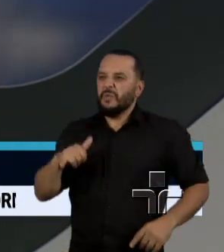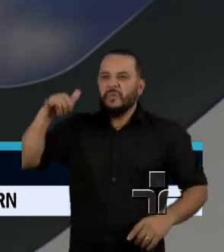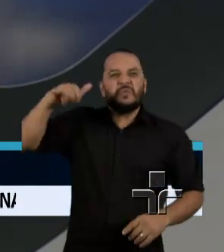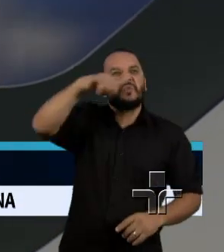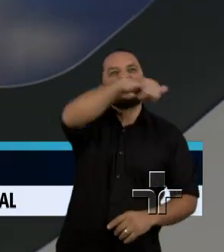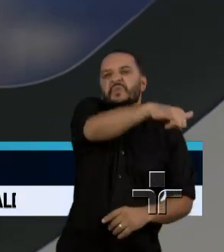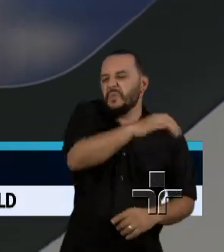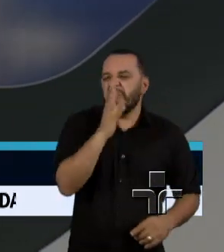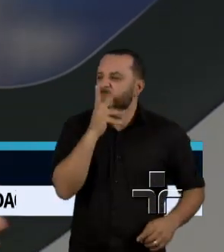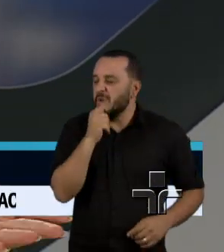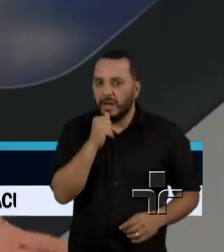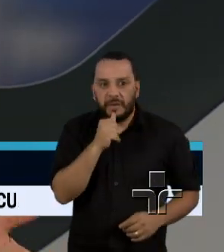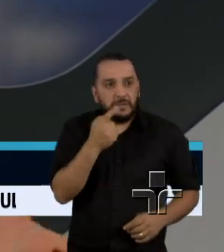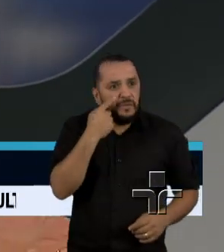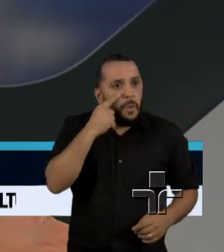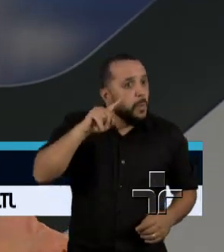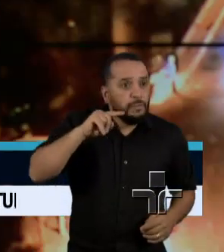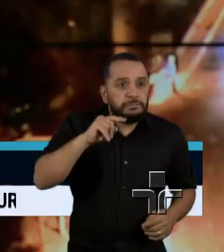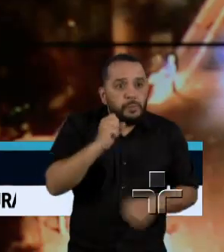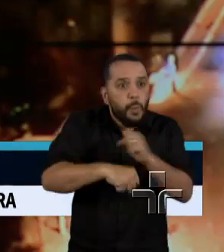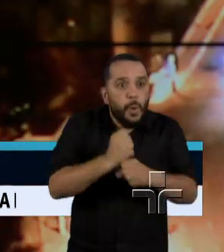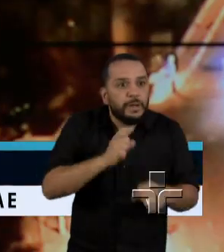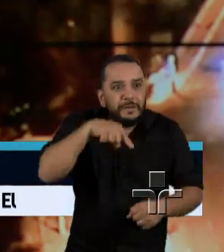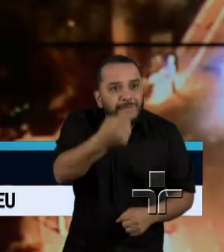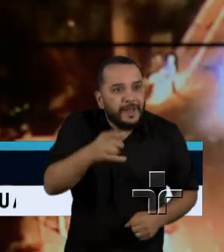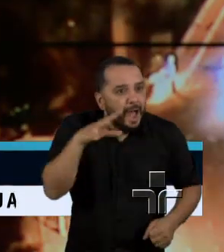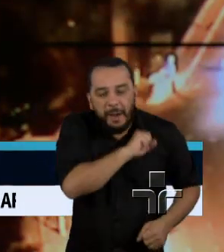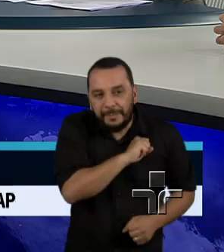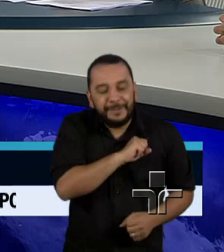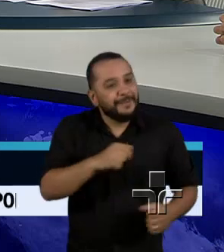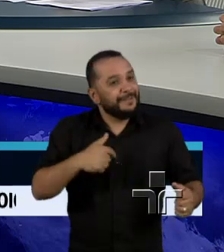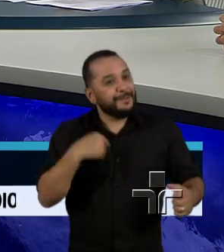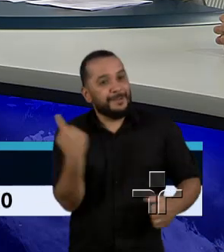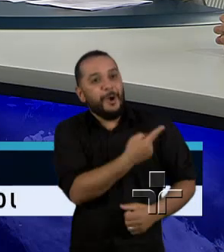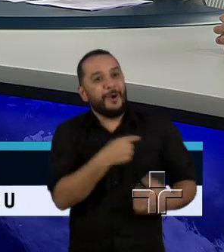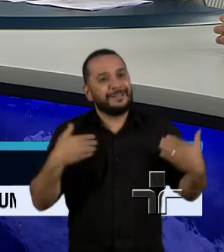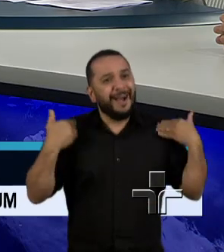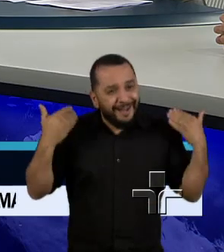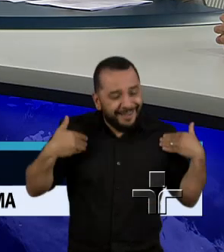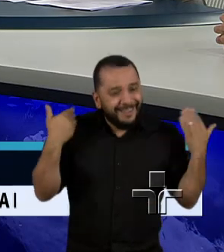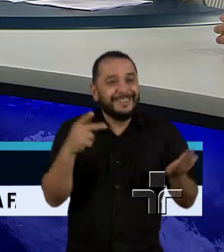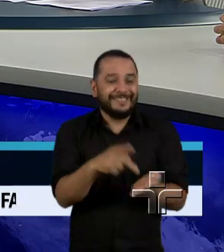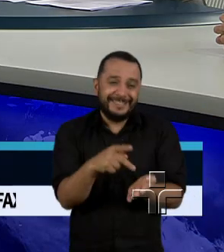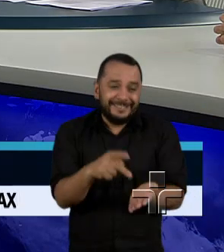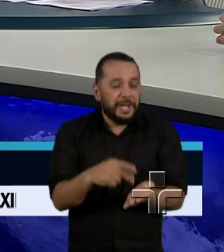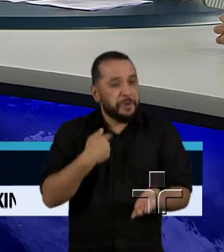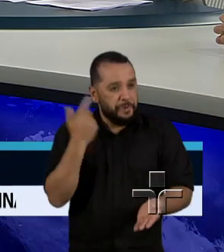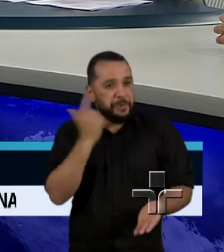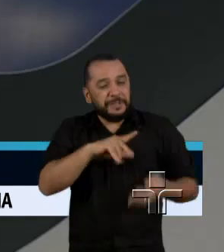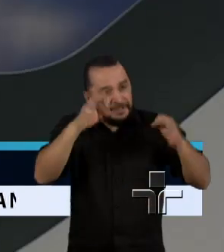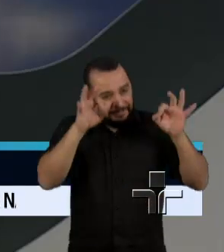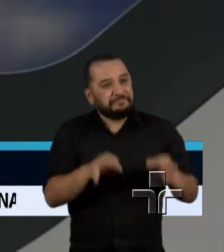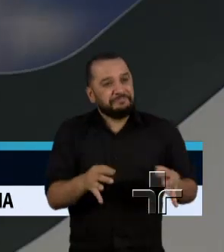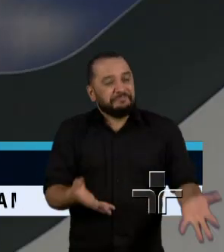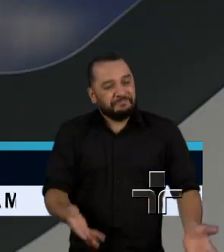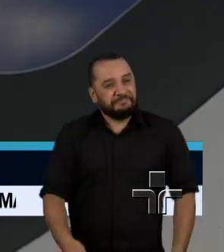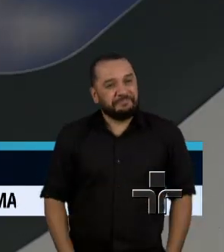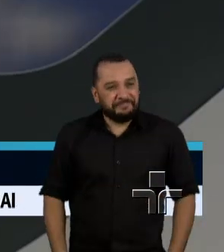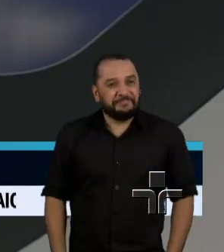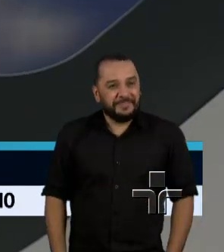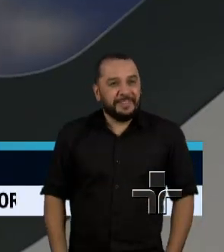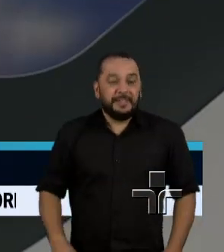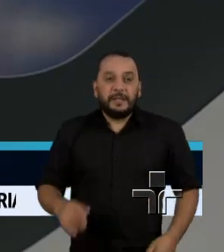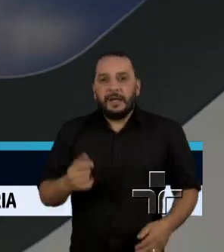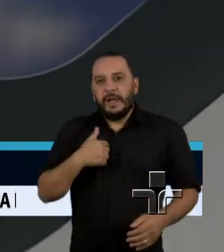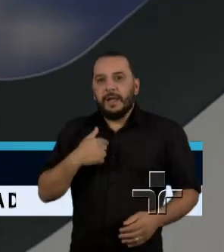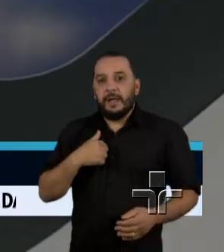no ano que vem. Então, acho que é um motivo para a gente se alegrar. Por enquanto, está dando certo alguma coisa, né? Uhum. É uma